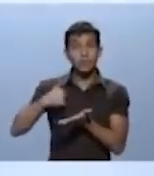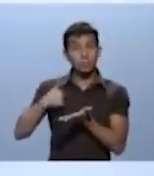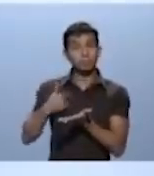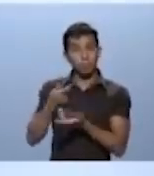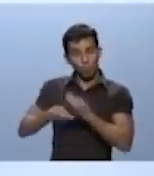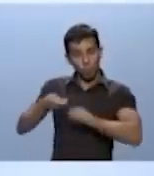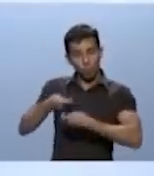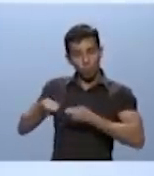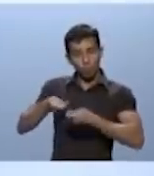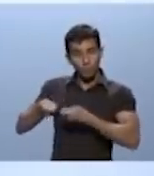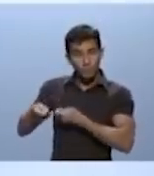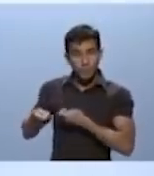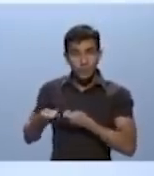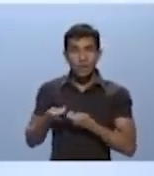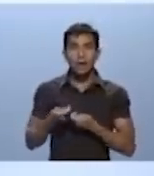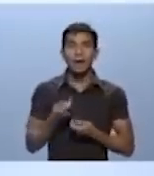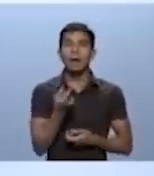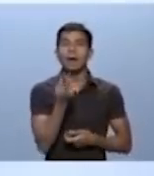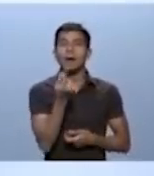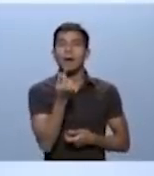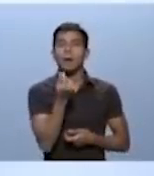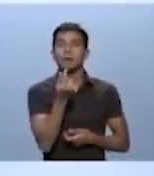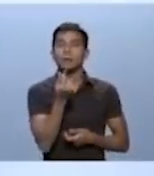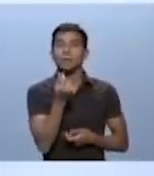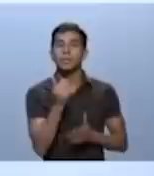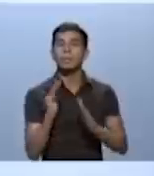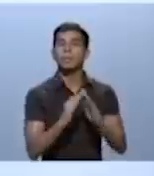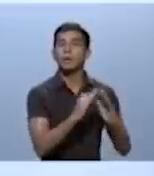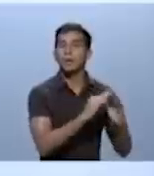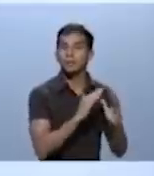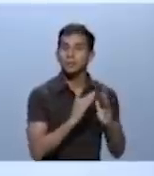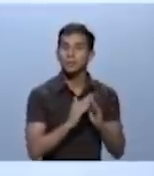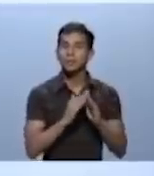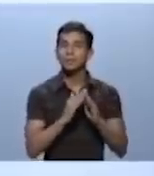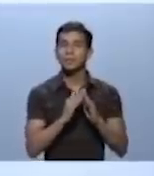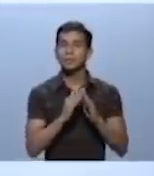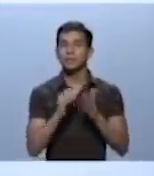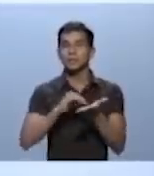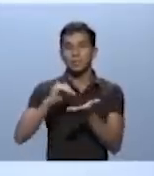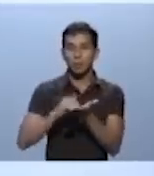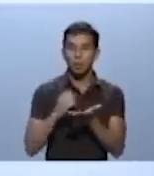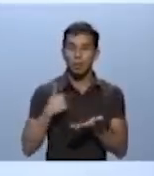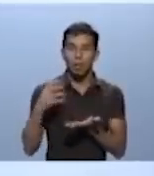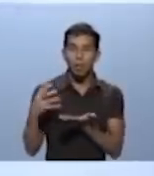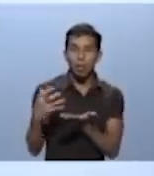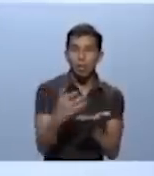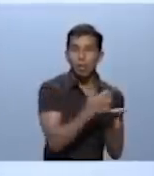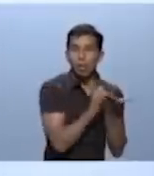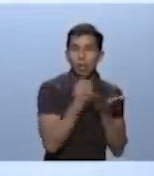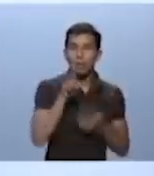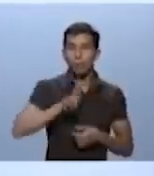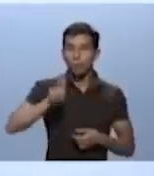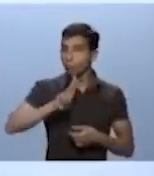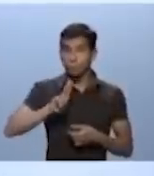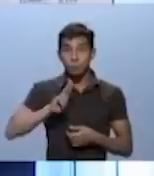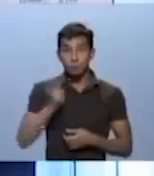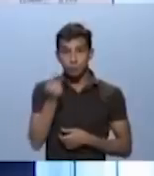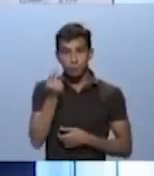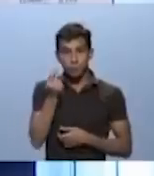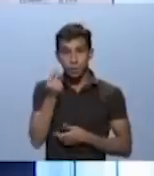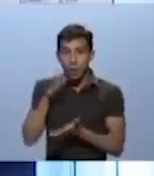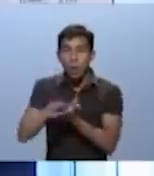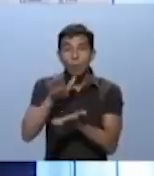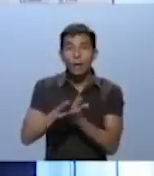eu não uso auxílio para locação de escritório eu gasto o meu dinheiro sempre atender as pessoas de 50 100 por dia